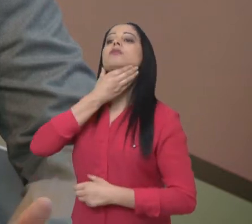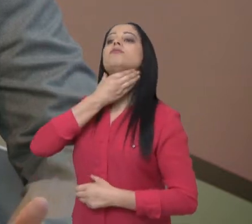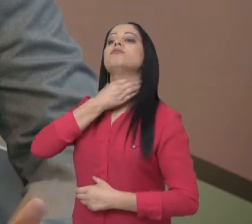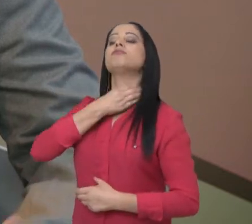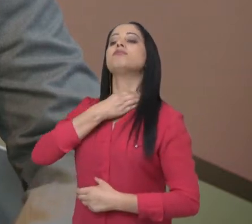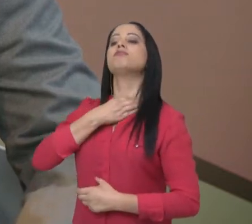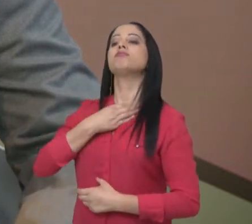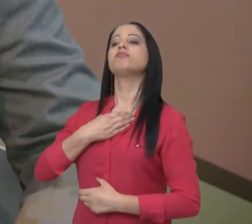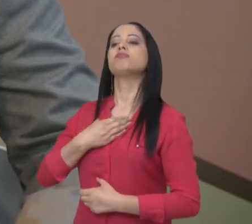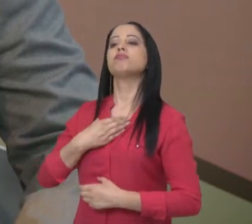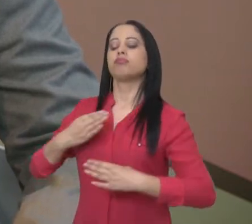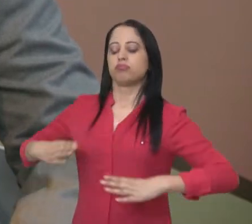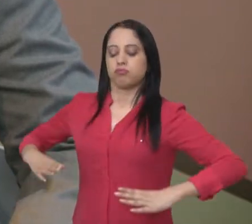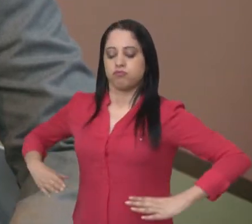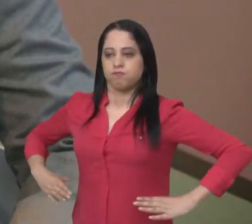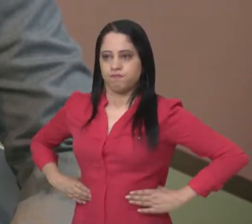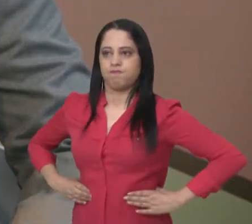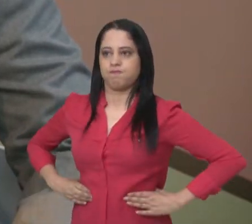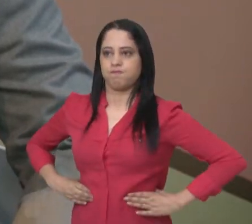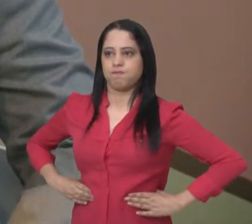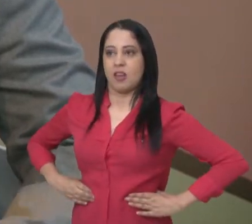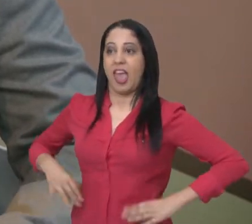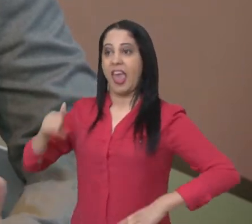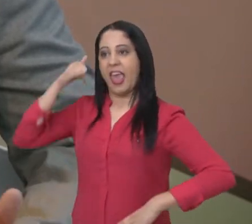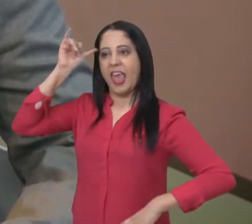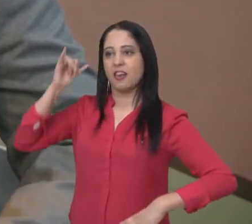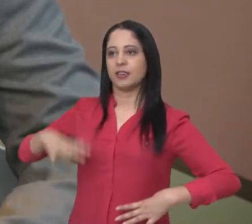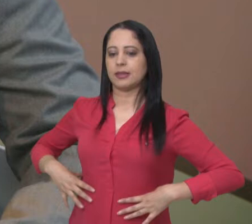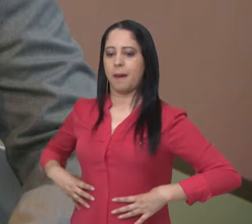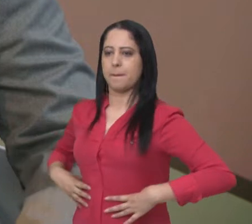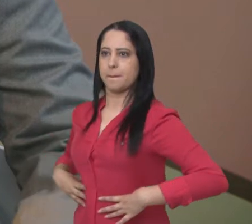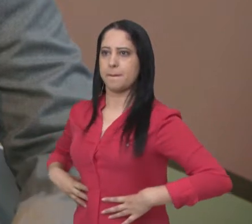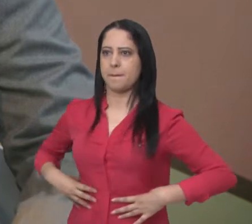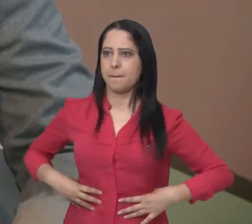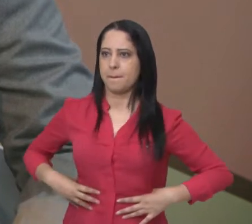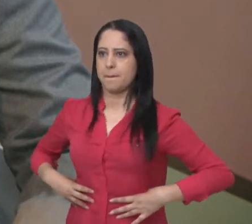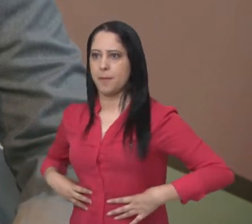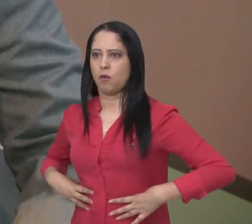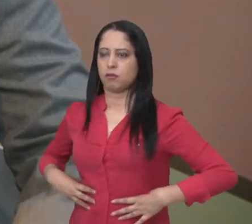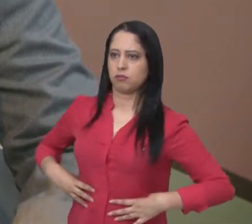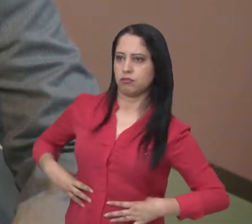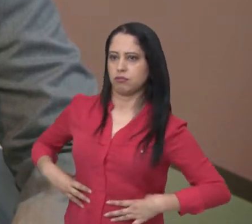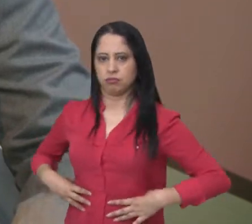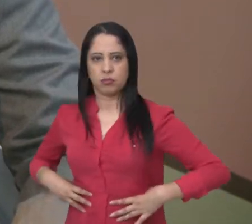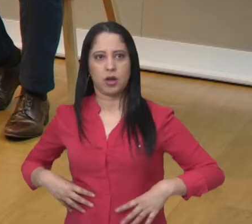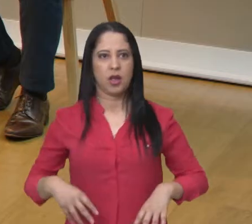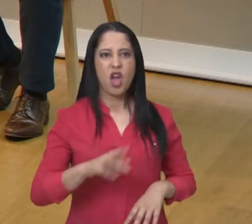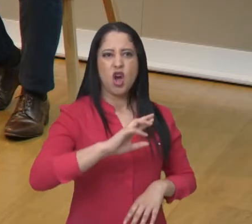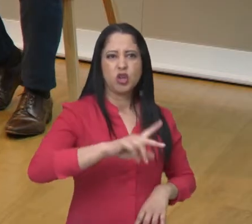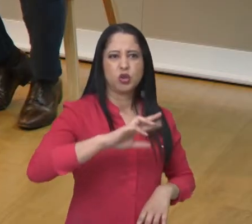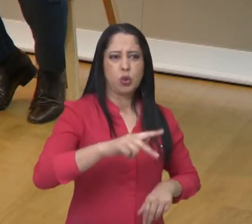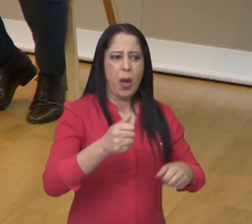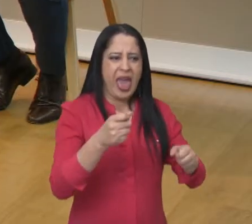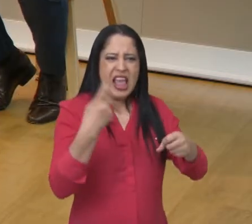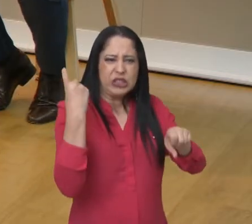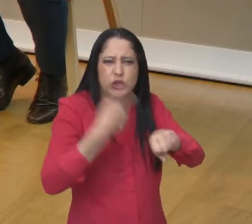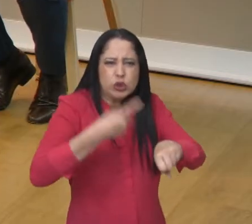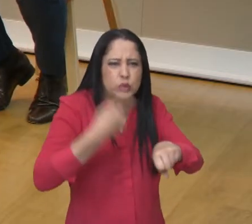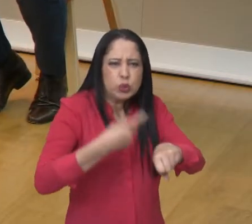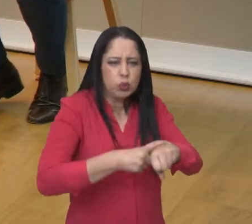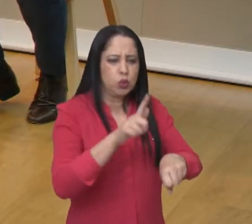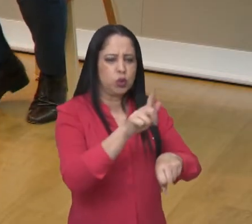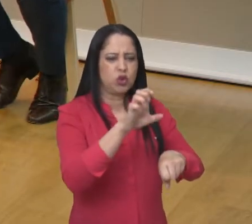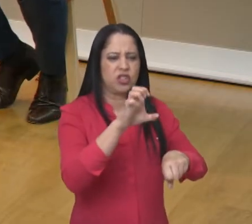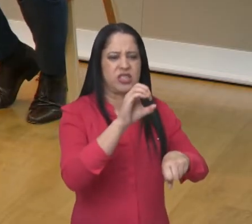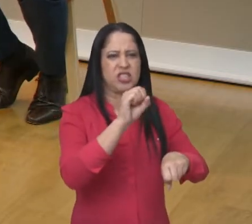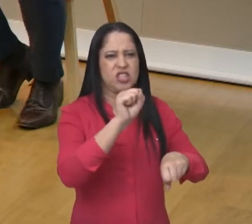vai segurar o movimento da coluna, vai impedir que faça movimentos. Não chega a ser o gesso, né? É o colete para deixar a postura. O